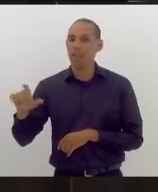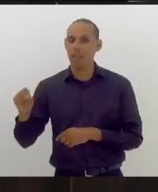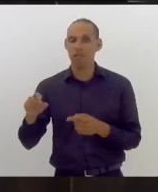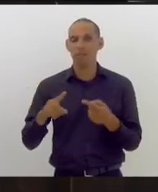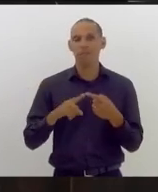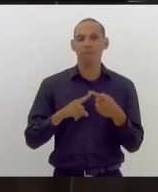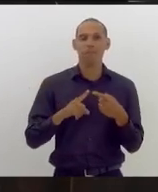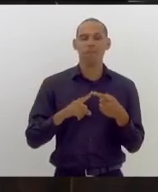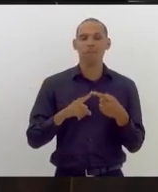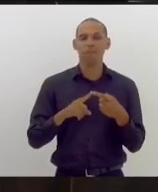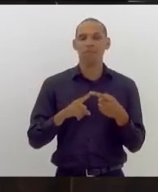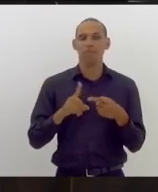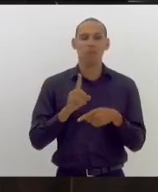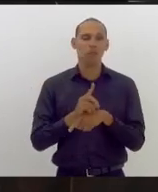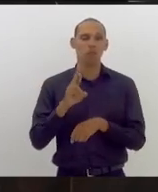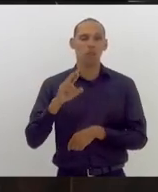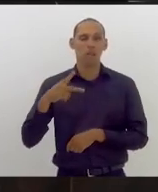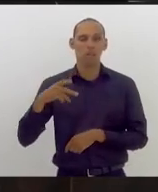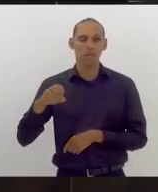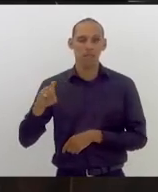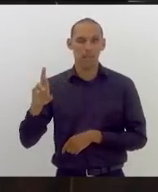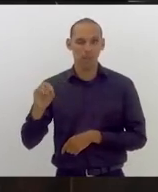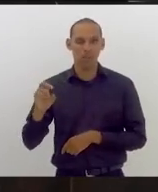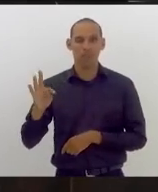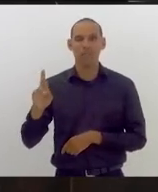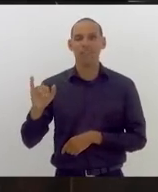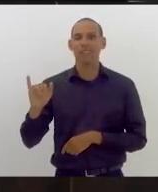doutor Pedro Trenghausen,